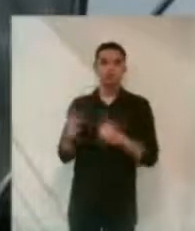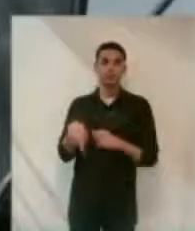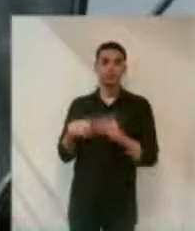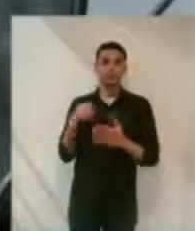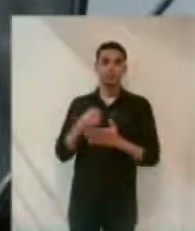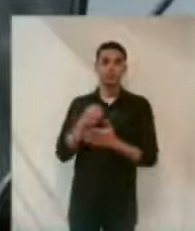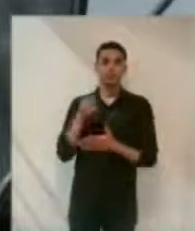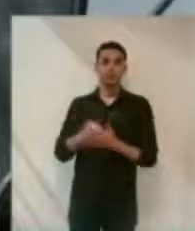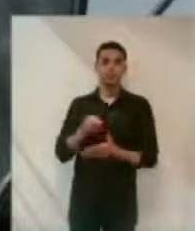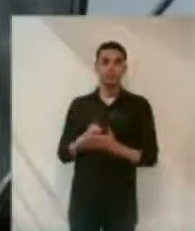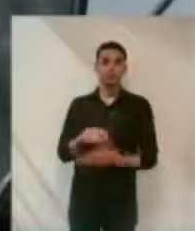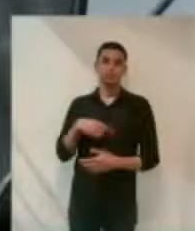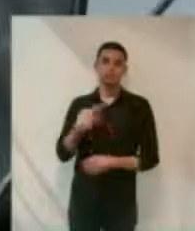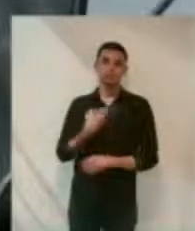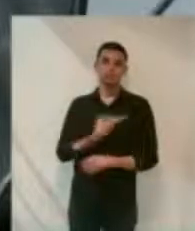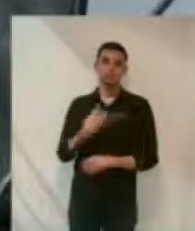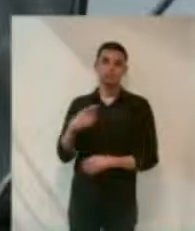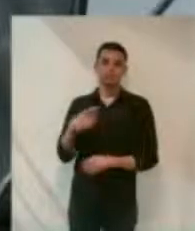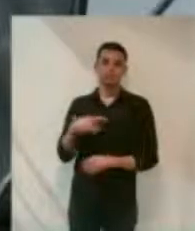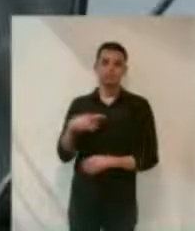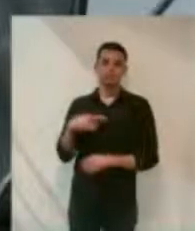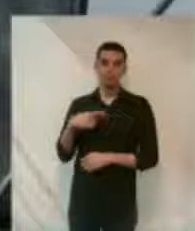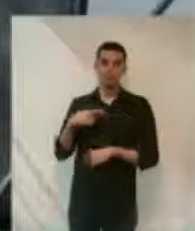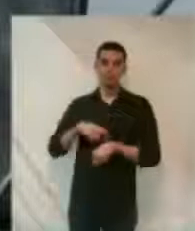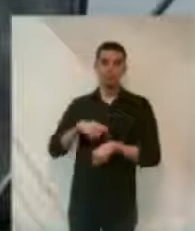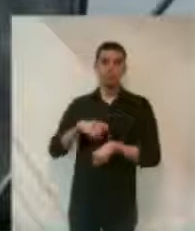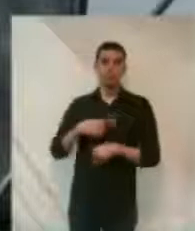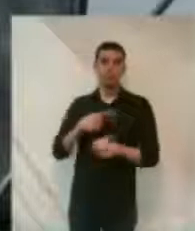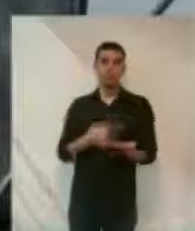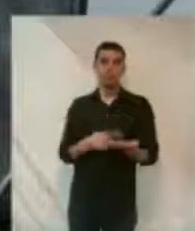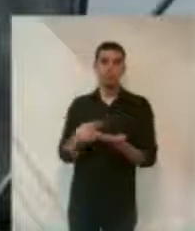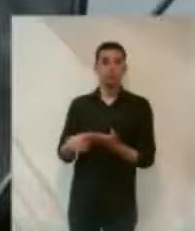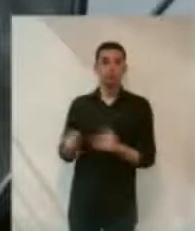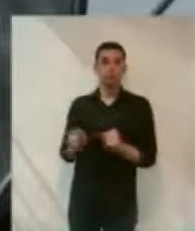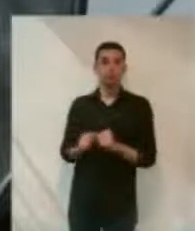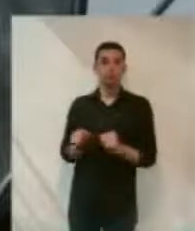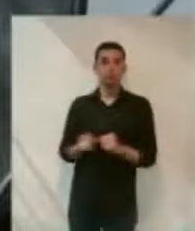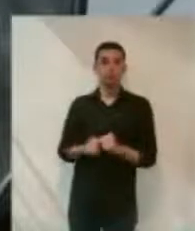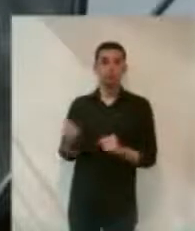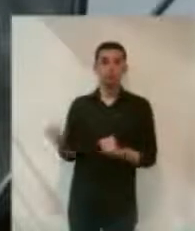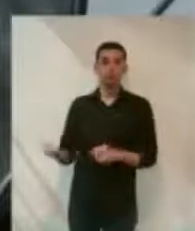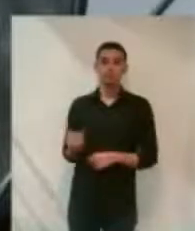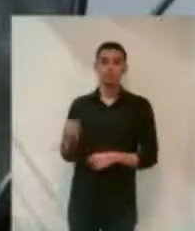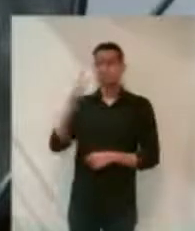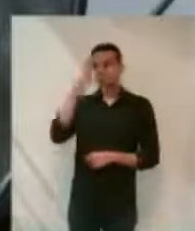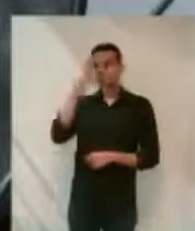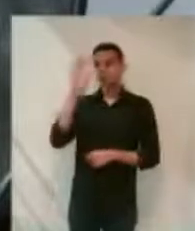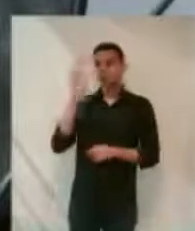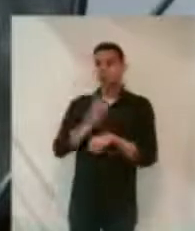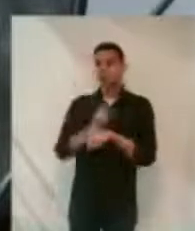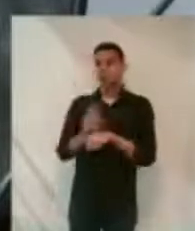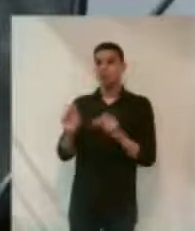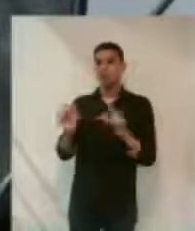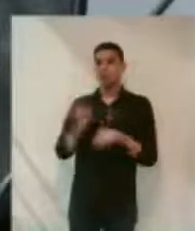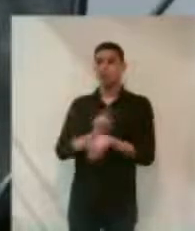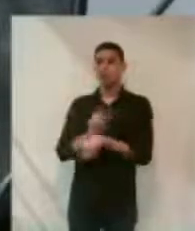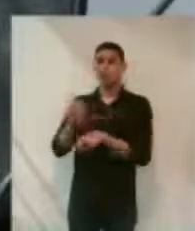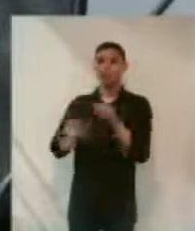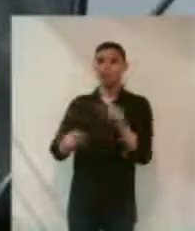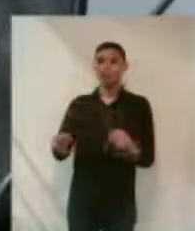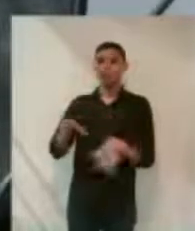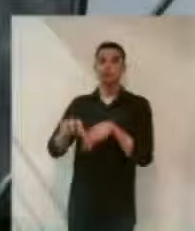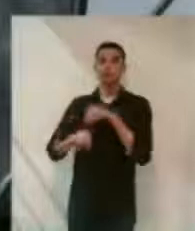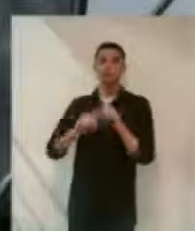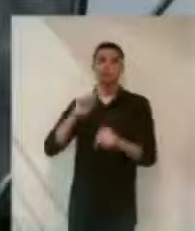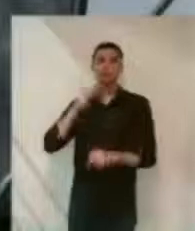na hora das cláusulas, que era indispensável cuidado com os senhores e as senhoras, e